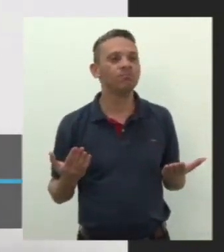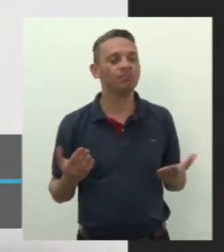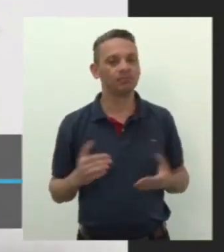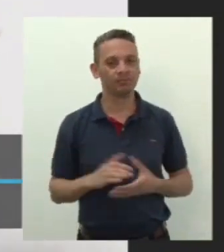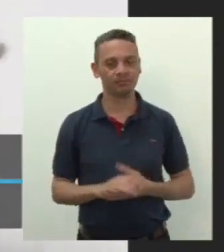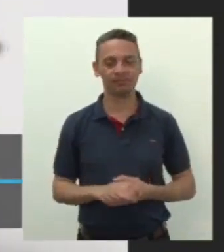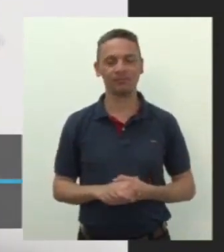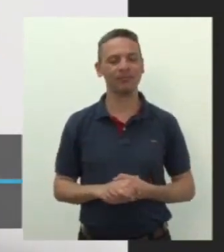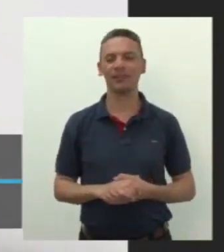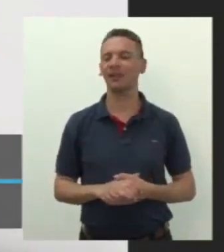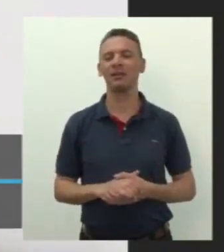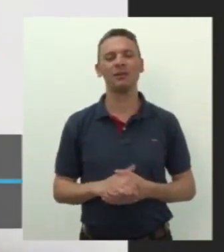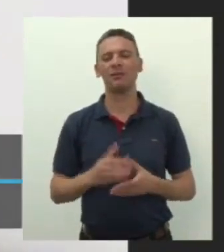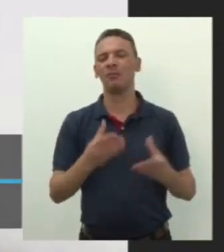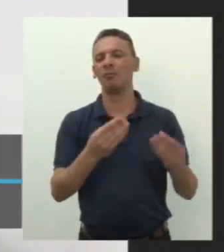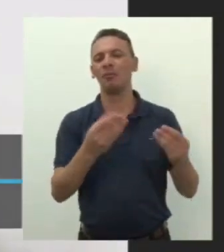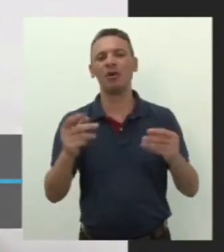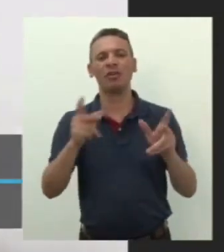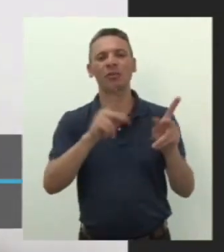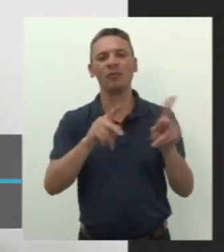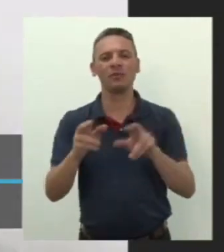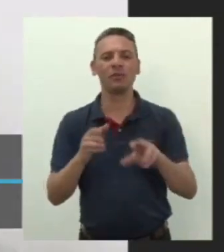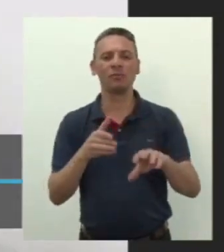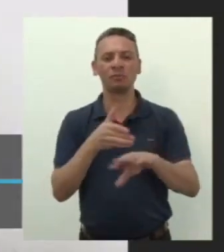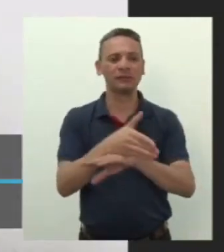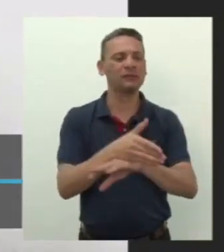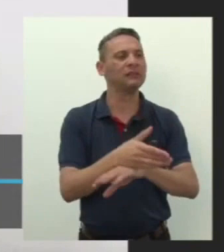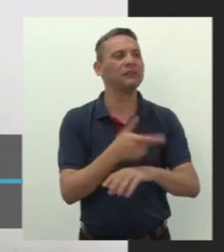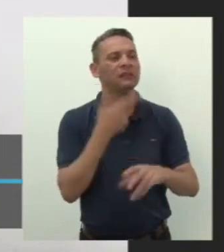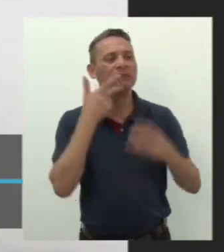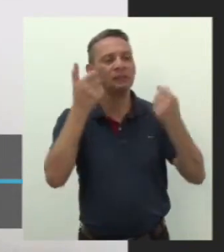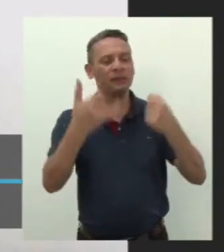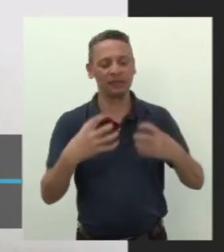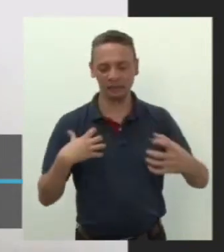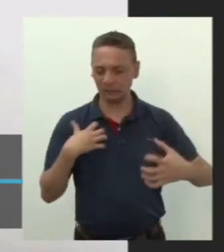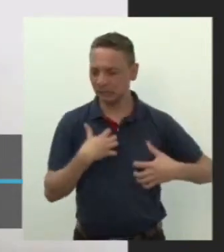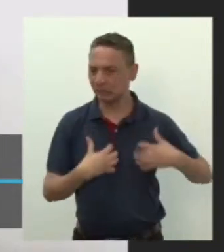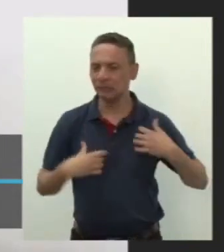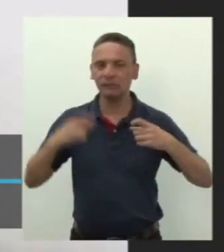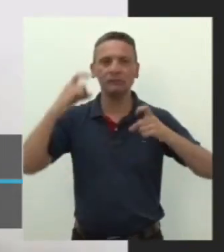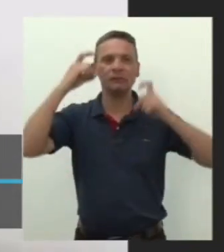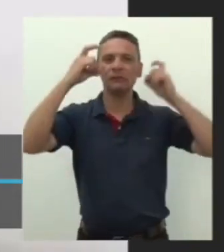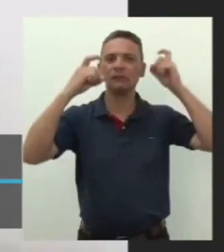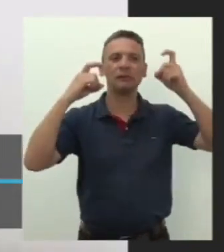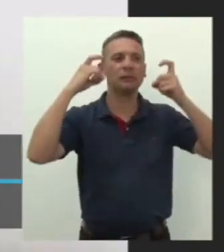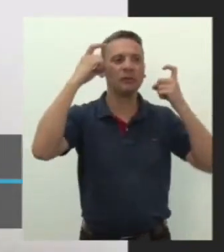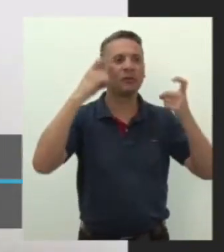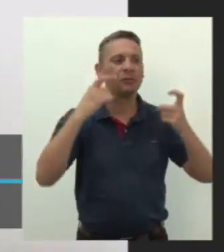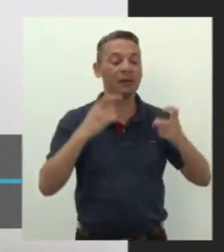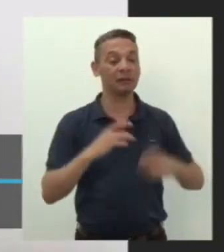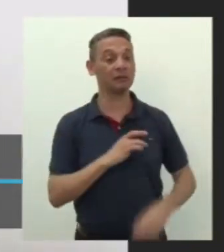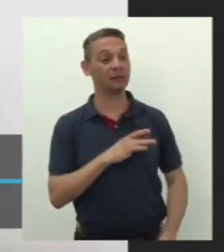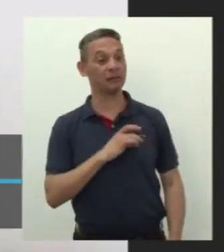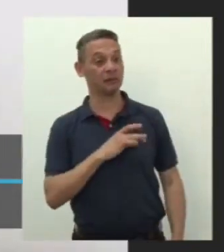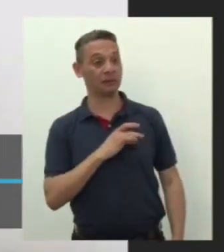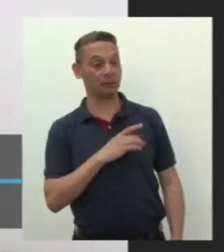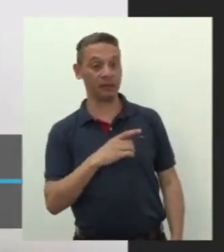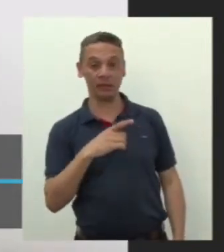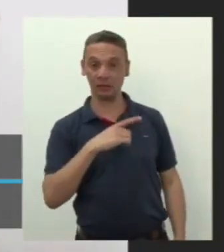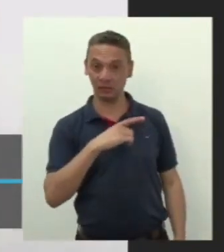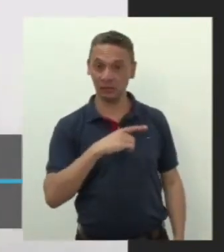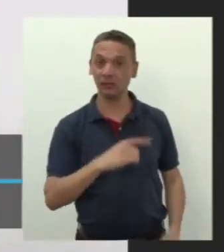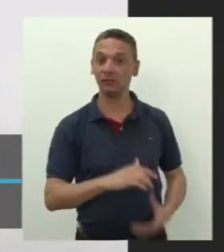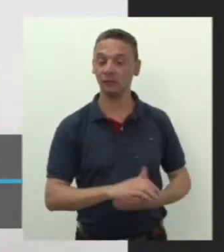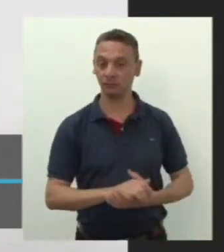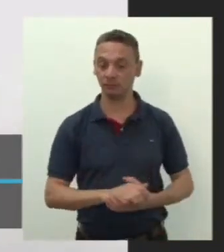A maioria, muitos falaram apreensivos, preocupados, muita insegurança apareceu